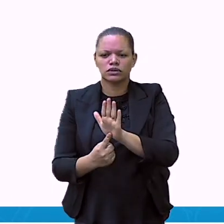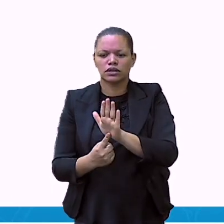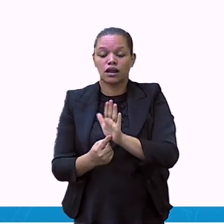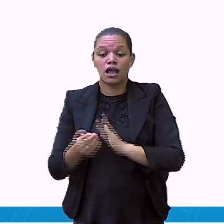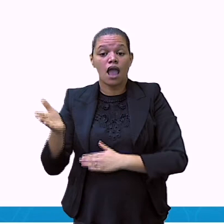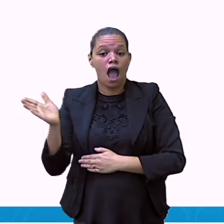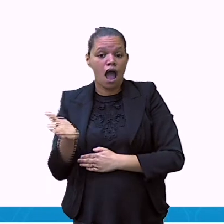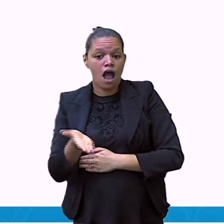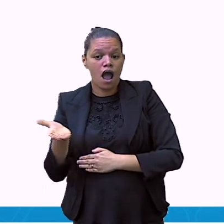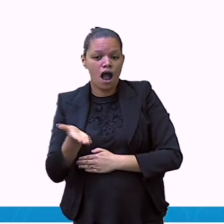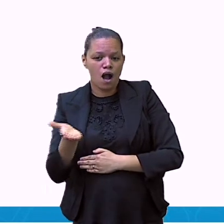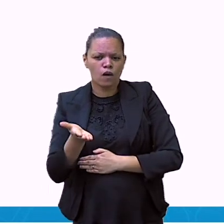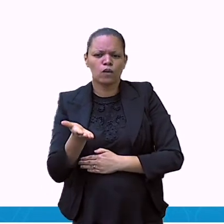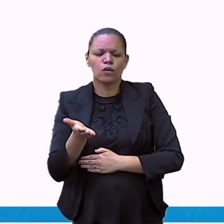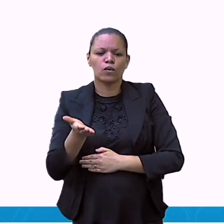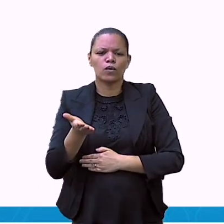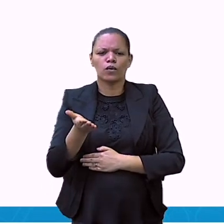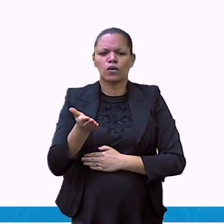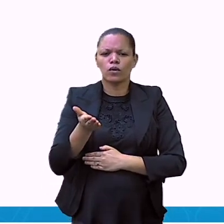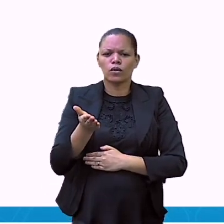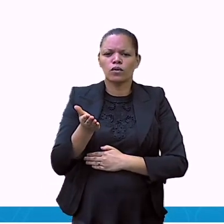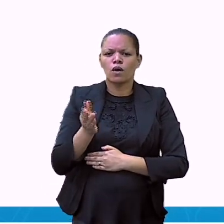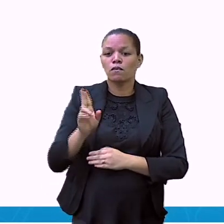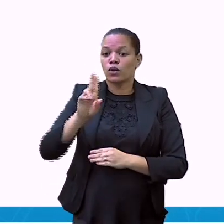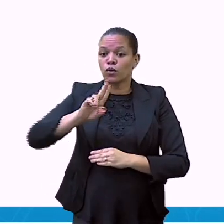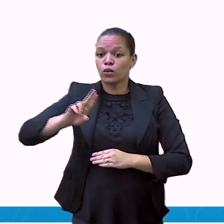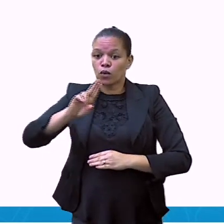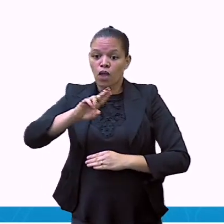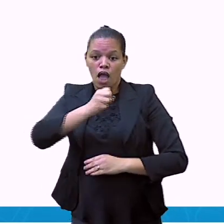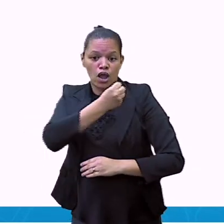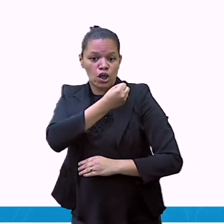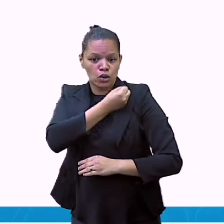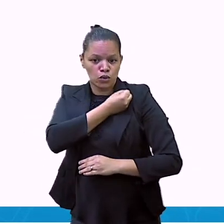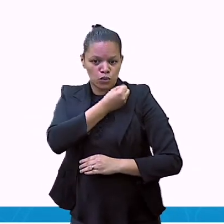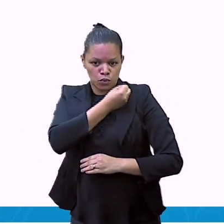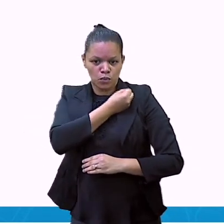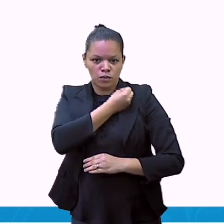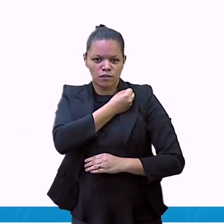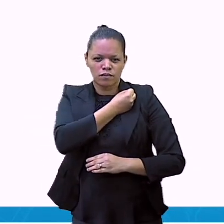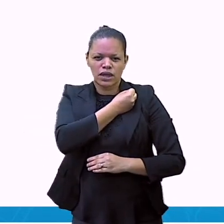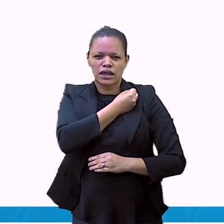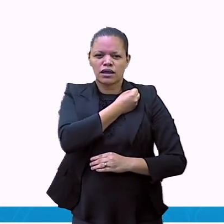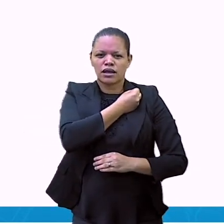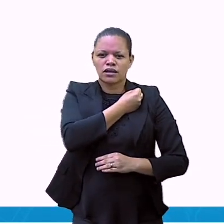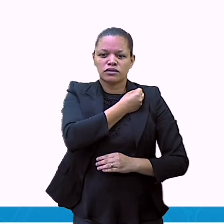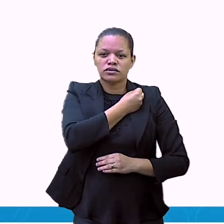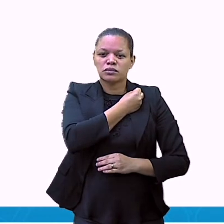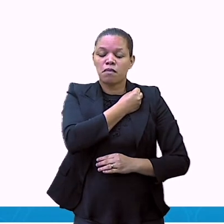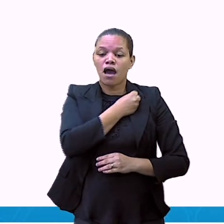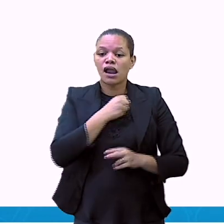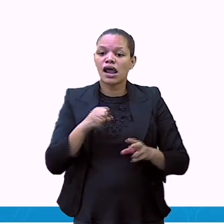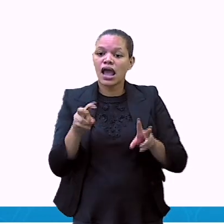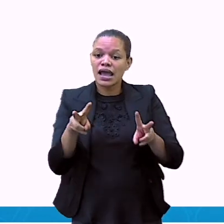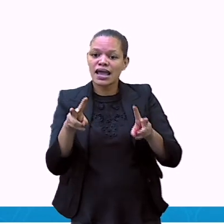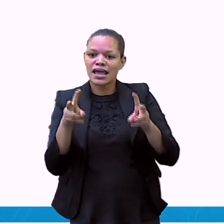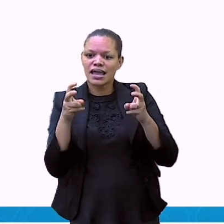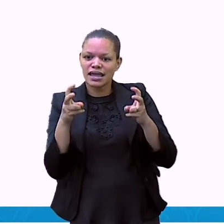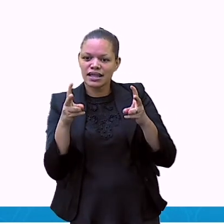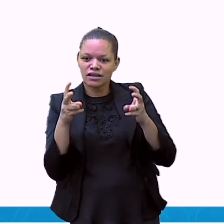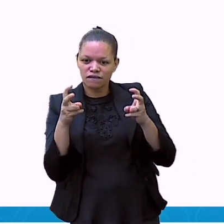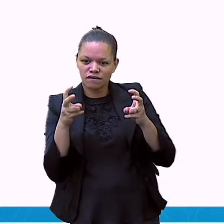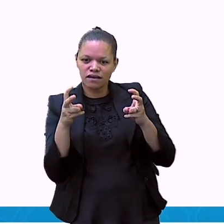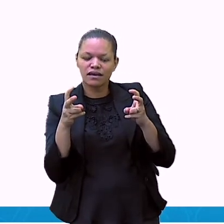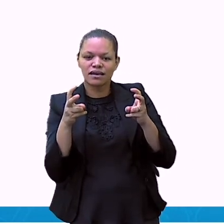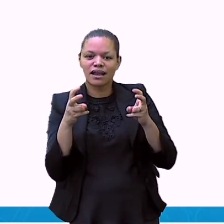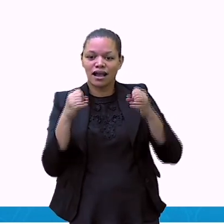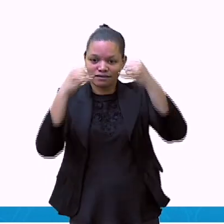do poema. Então, nós temos lá 3 estrofes seguidas aí de 20 versos. Então,